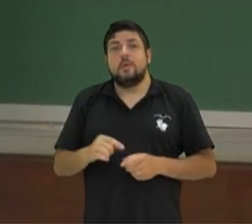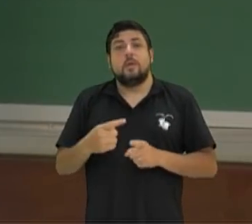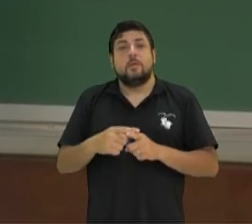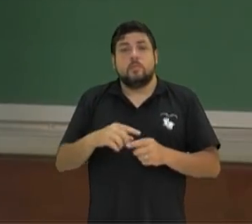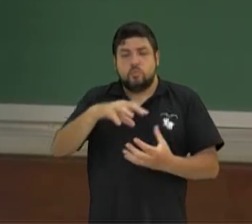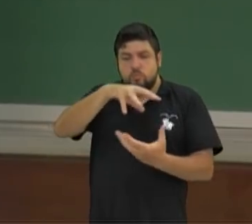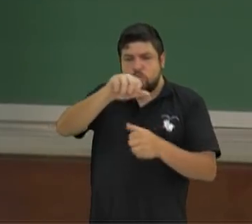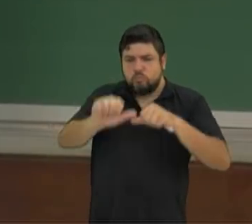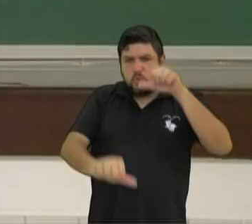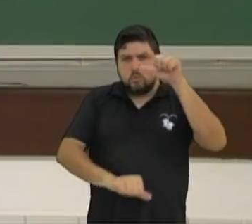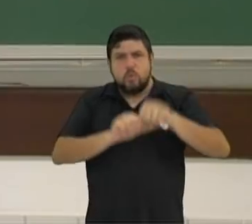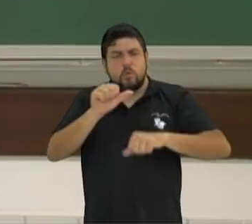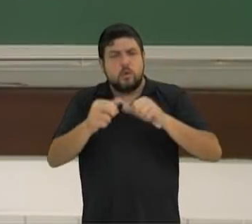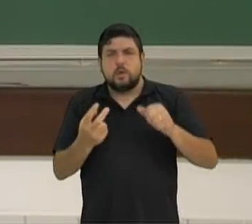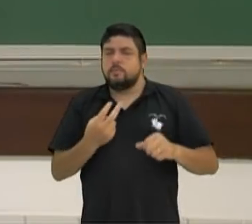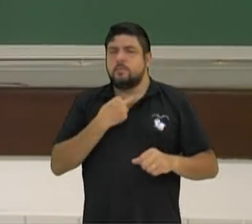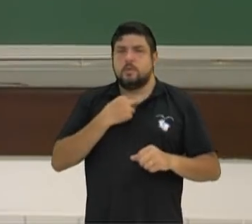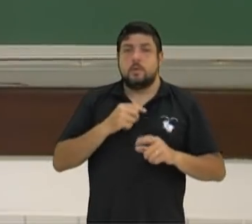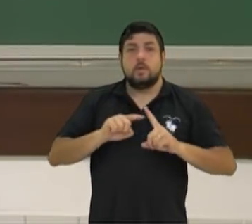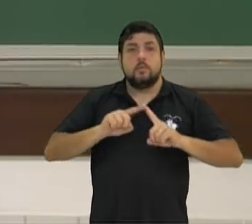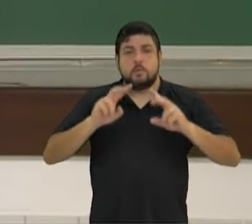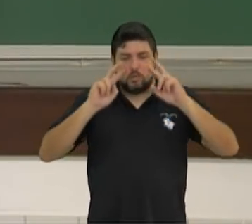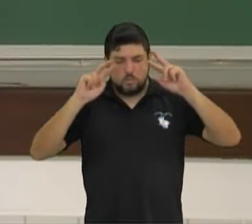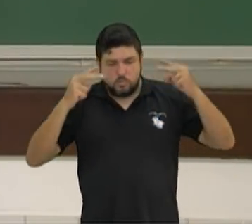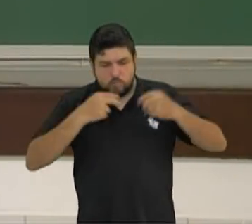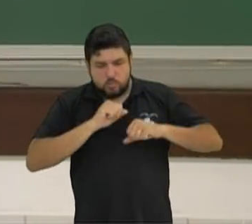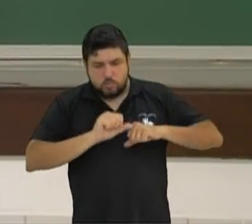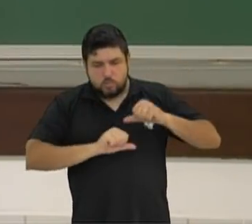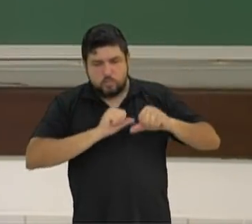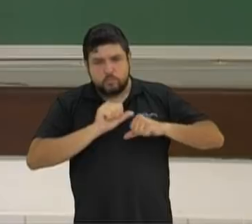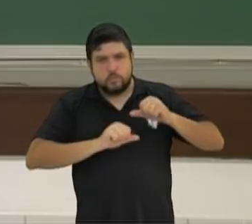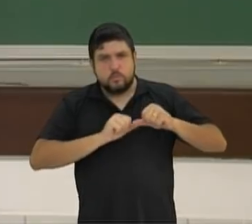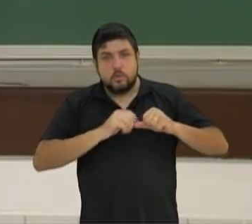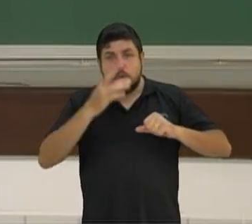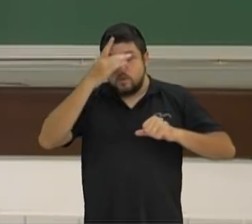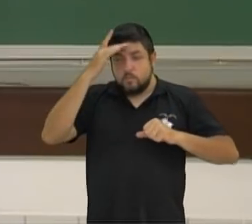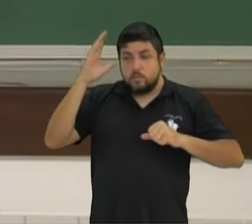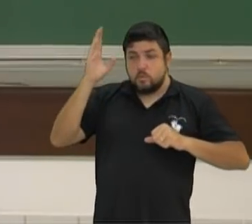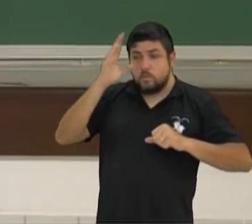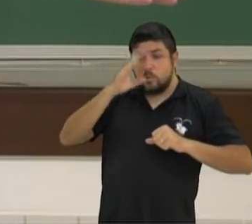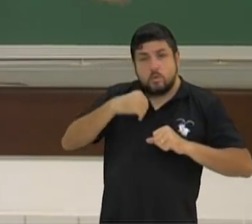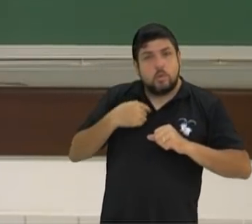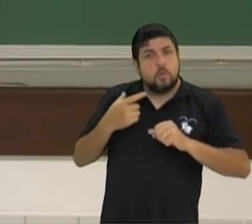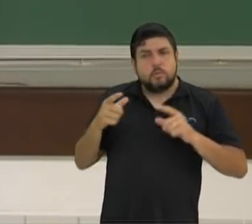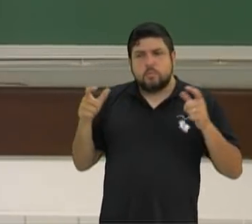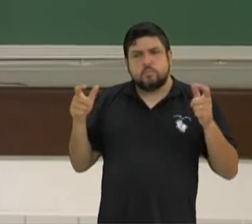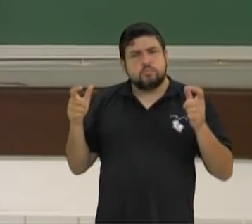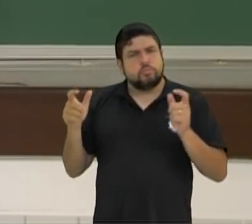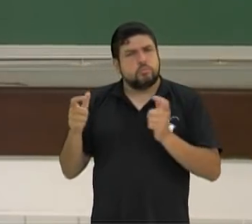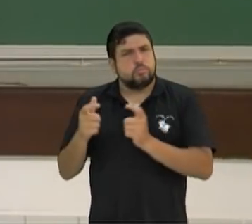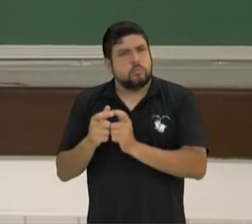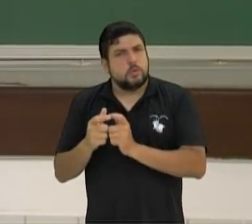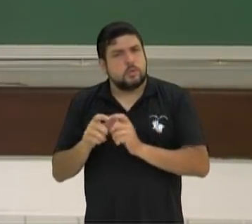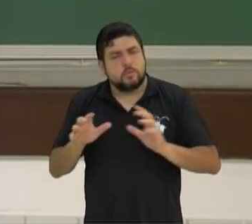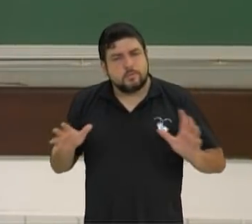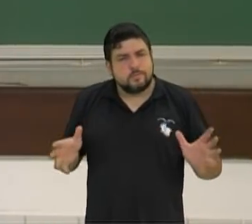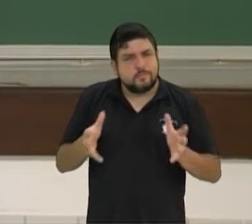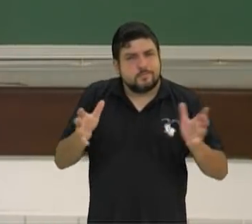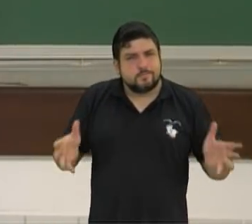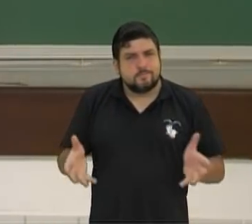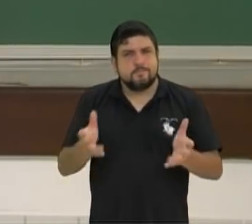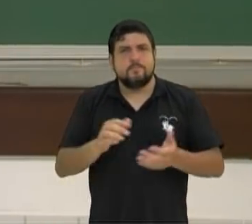mundo. Mas se você mudar você mesmo, vai ser menos uma pessoa má no mundo e aí você está dando a sua contribuição para um mundo melhor.